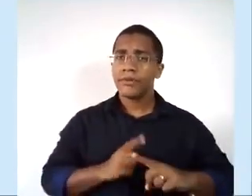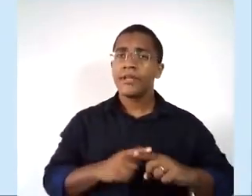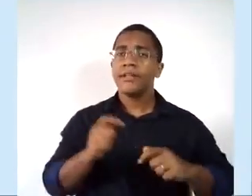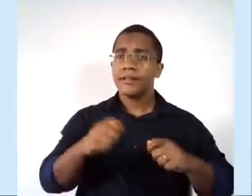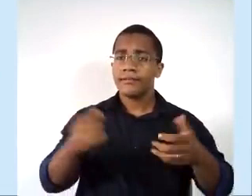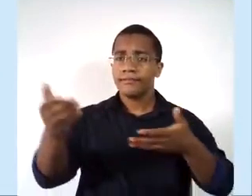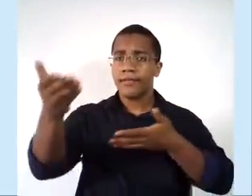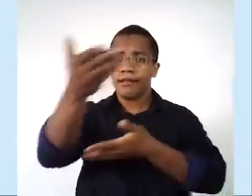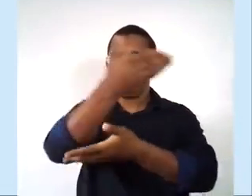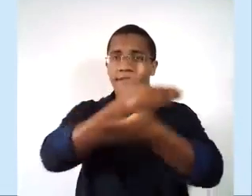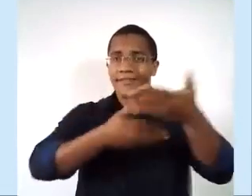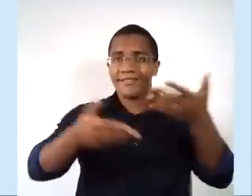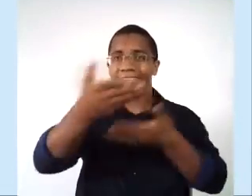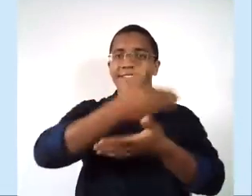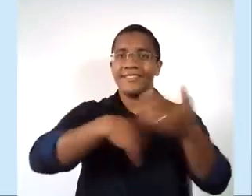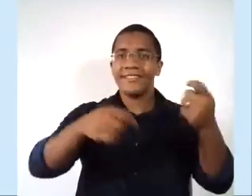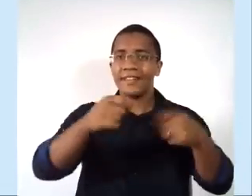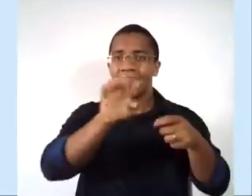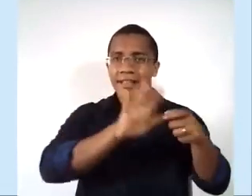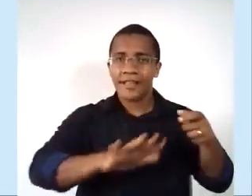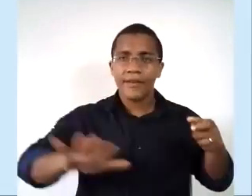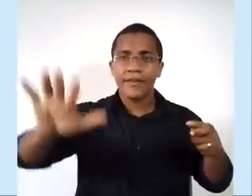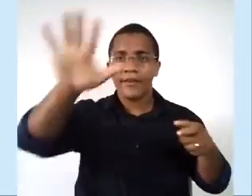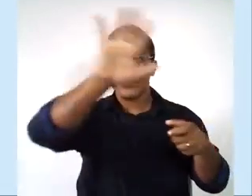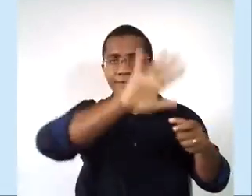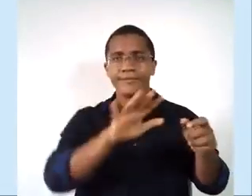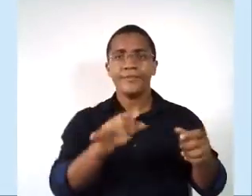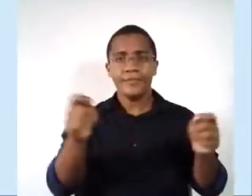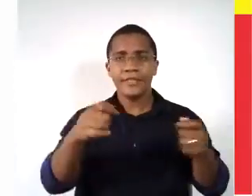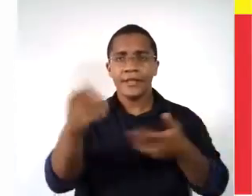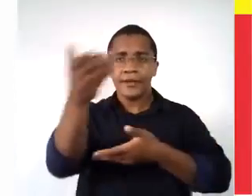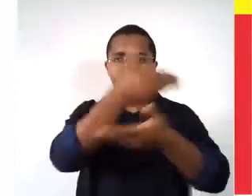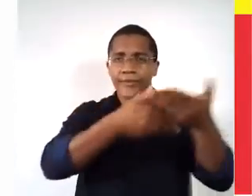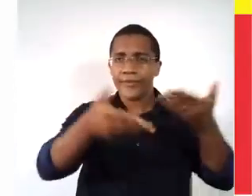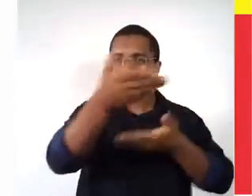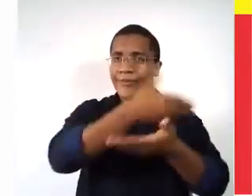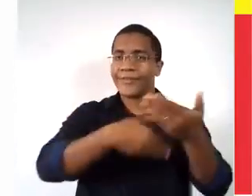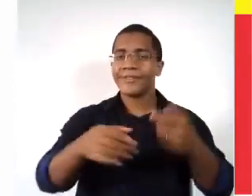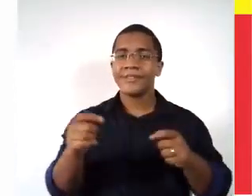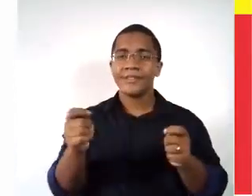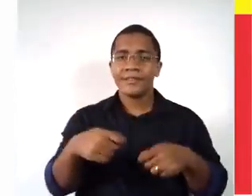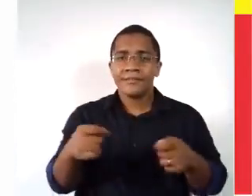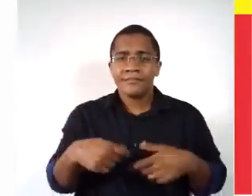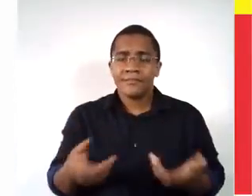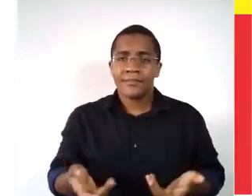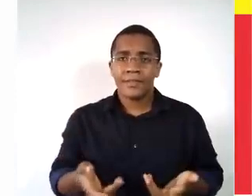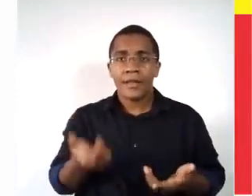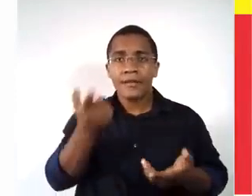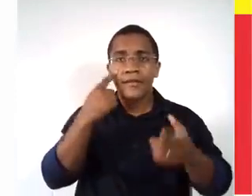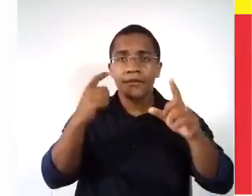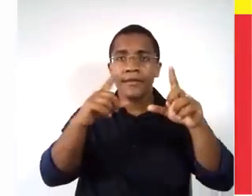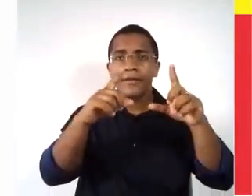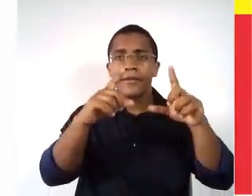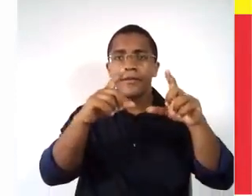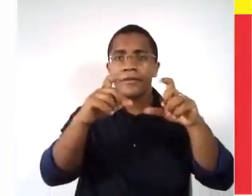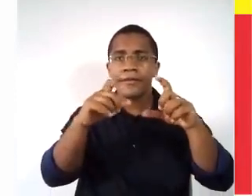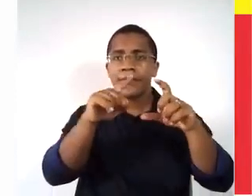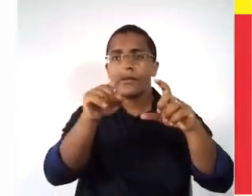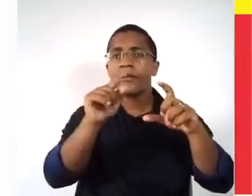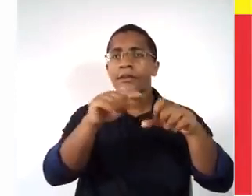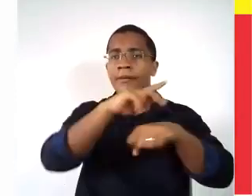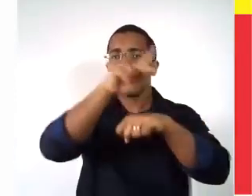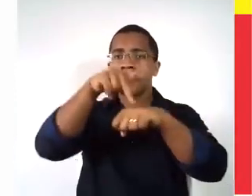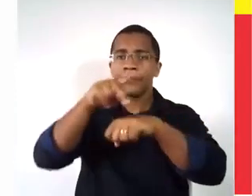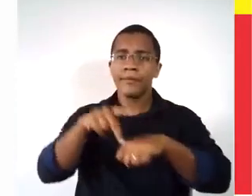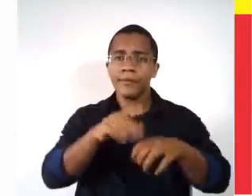trocas econômicas entre a Europa inteira, ok? Essa imagem que vocês veem agora é a imagem de todos os países membros,